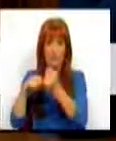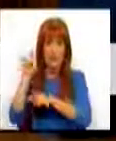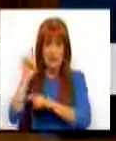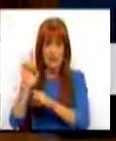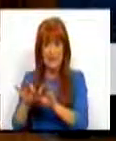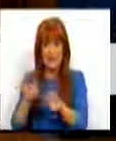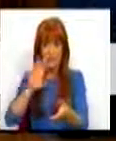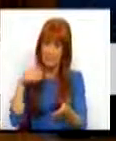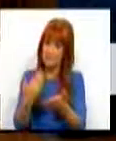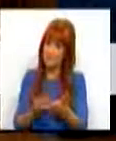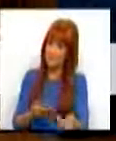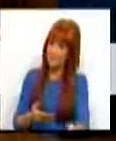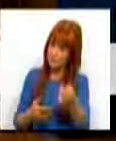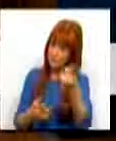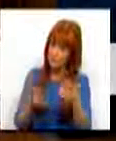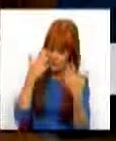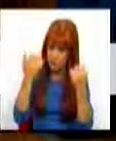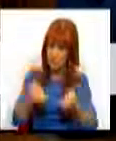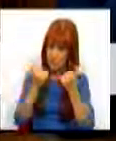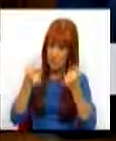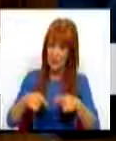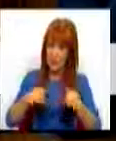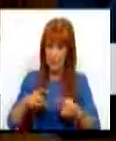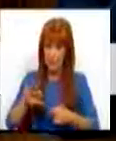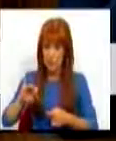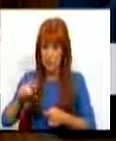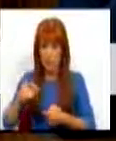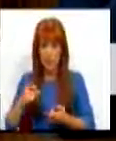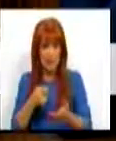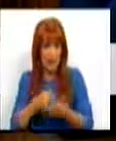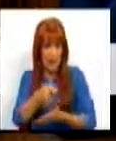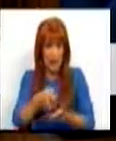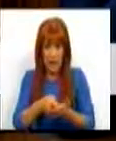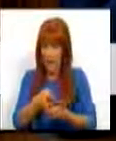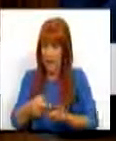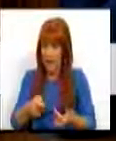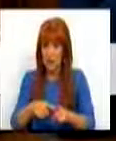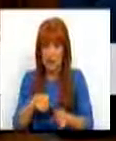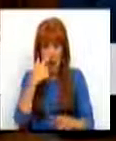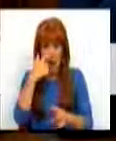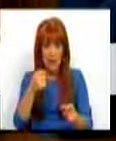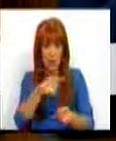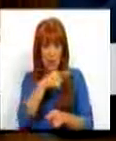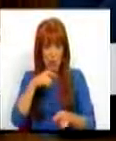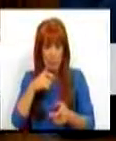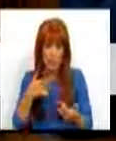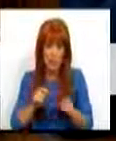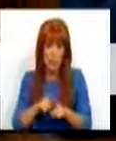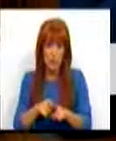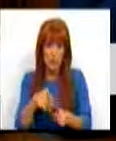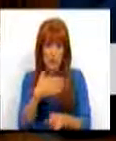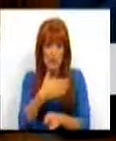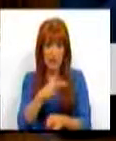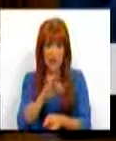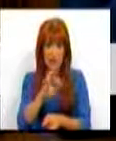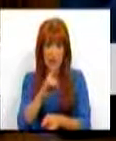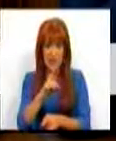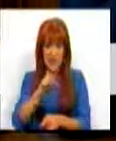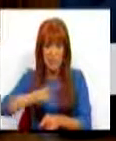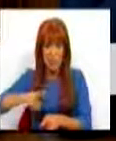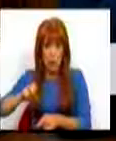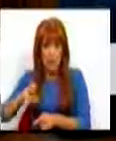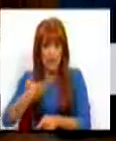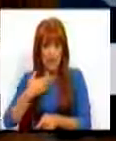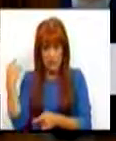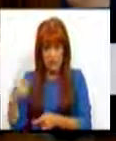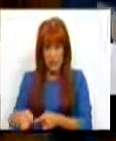é uma venda desses ativos de forma progressiva. Não há motivo para tentar acelerar a